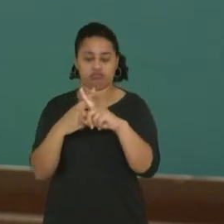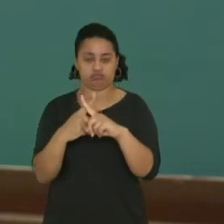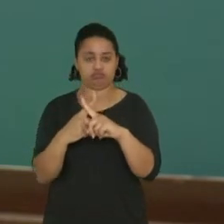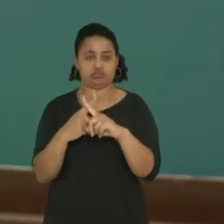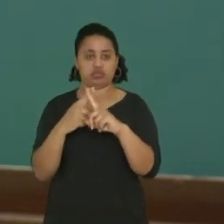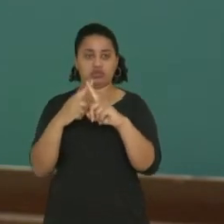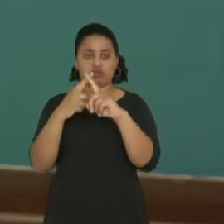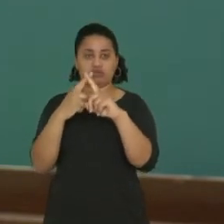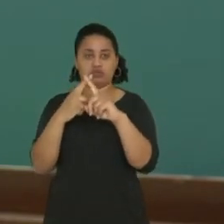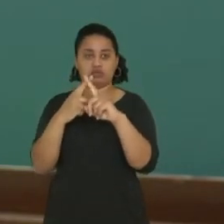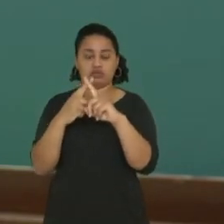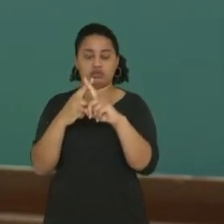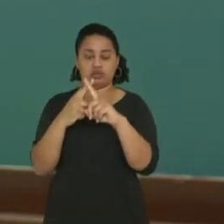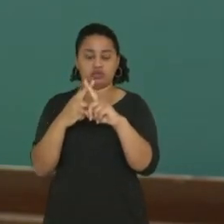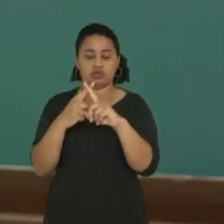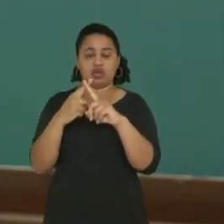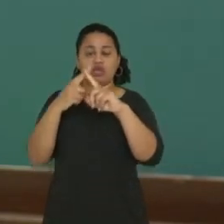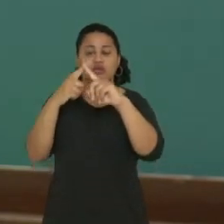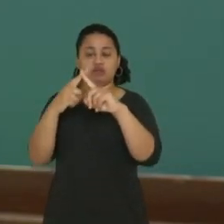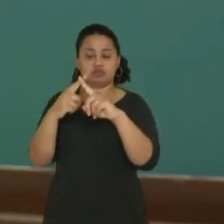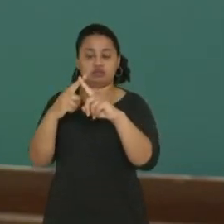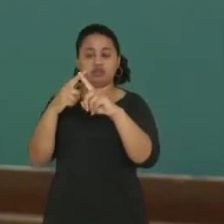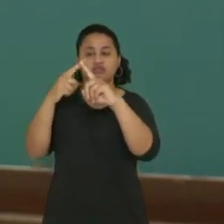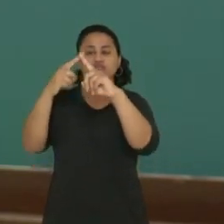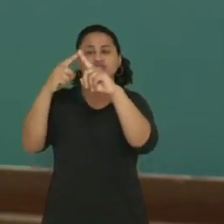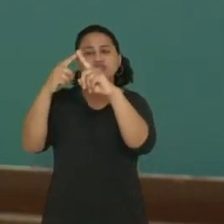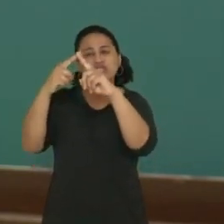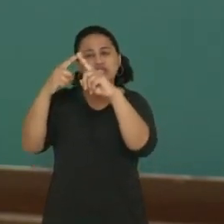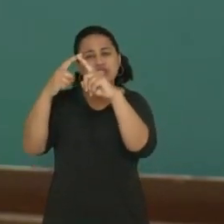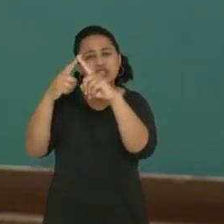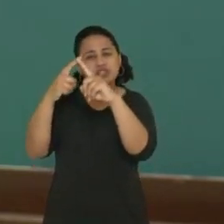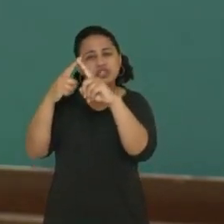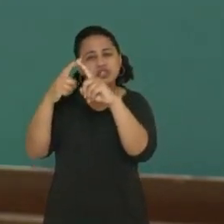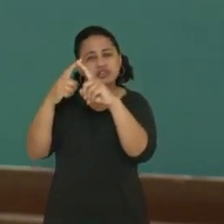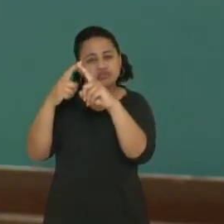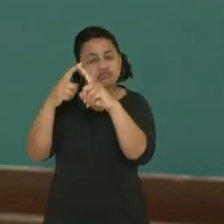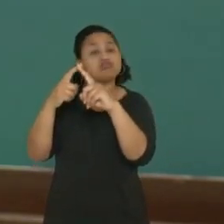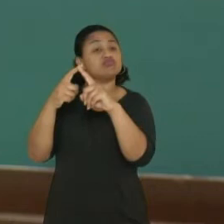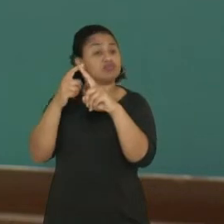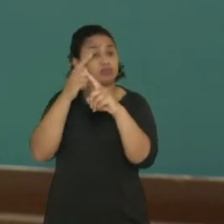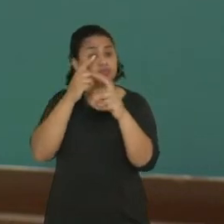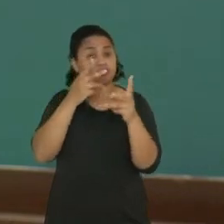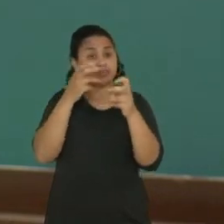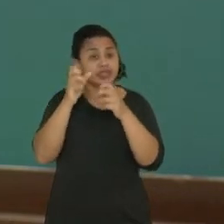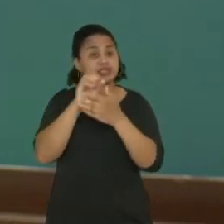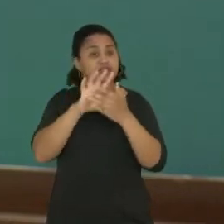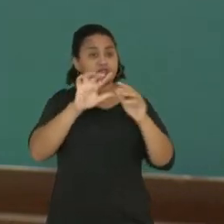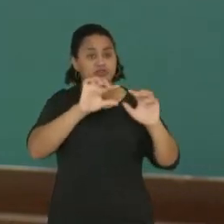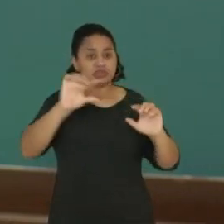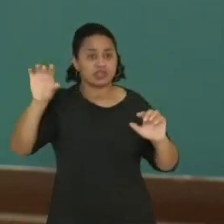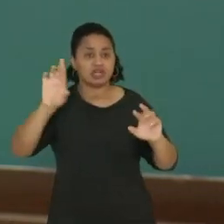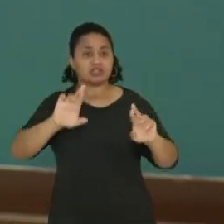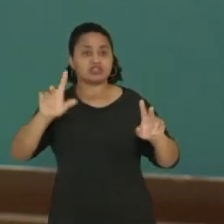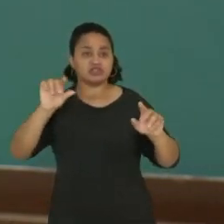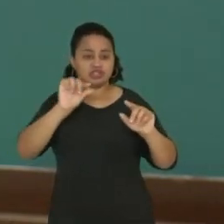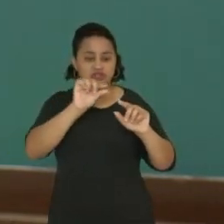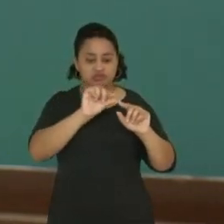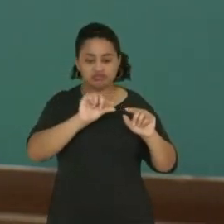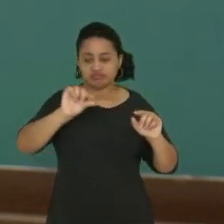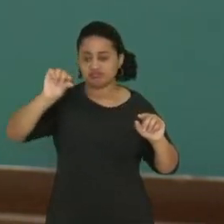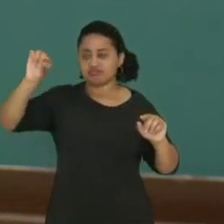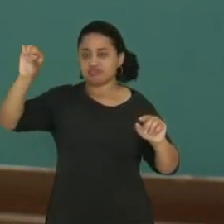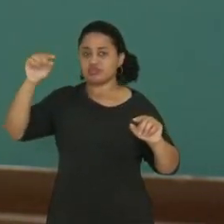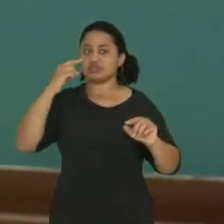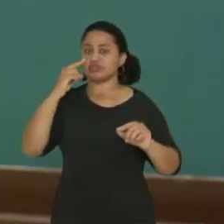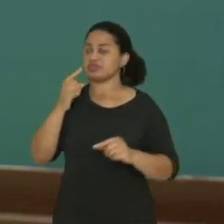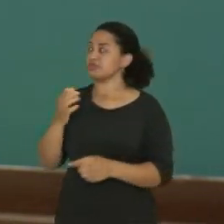o centrômero está mais acima. Olha aqui, para o acocêntrico e o telocêntrico. O telocêntrico está lá em